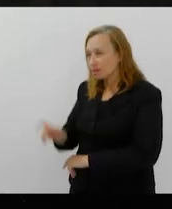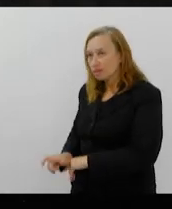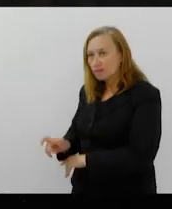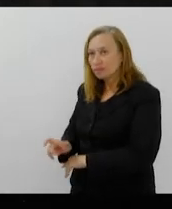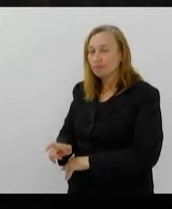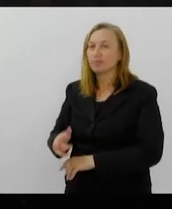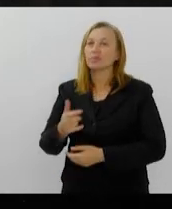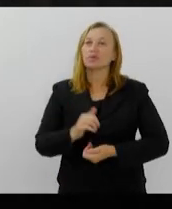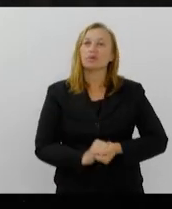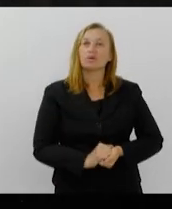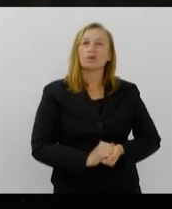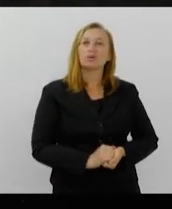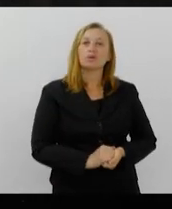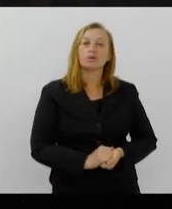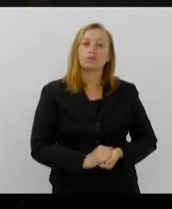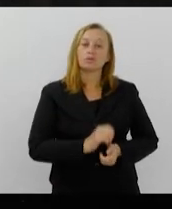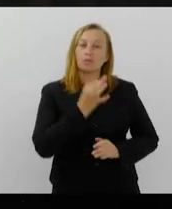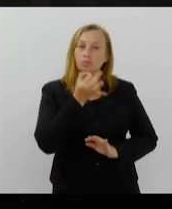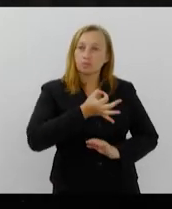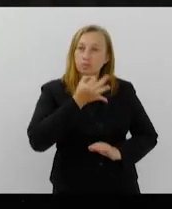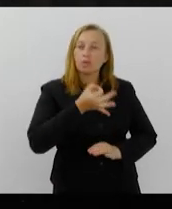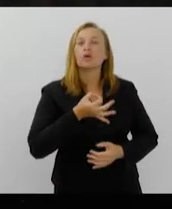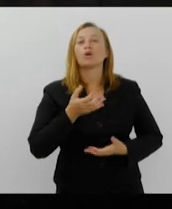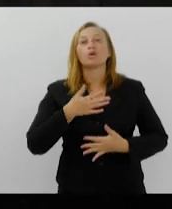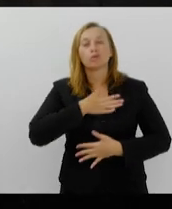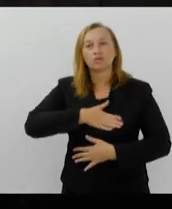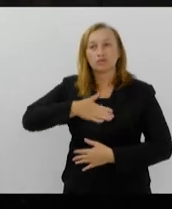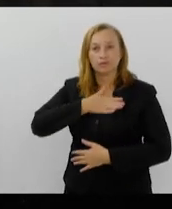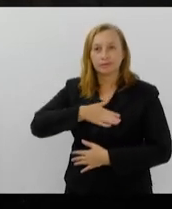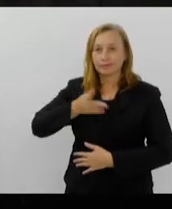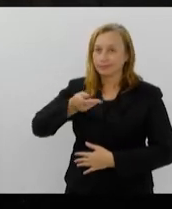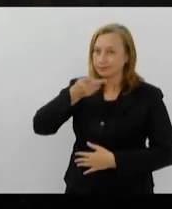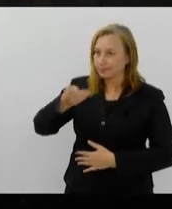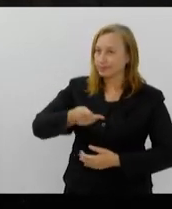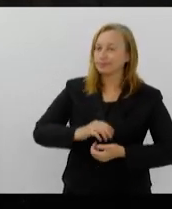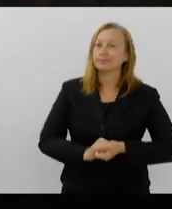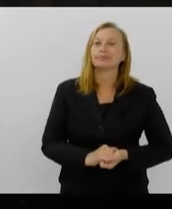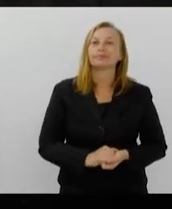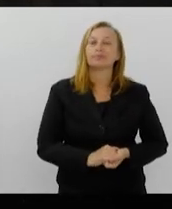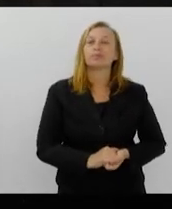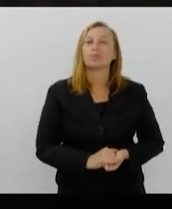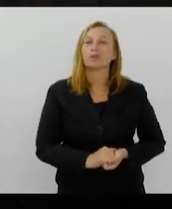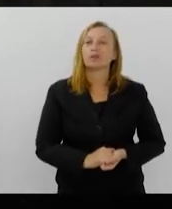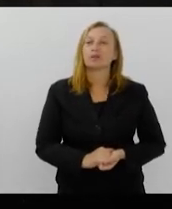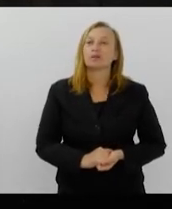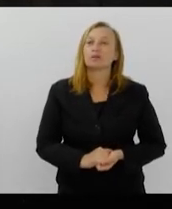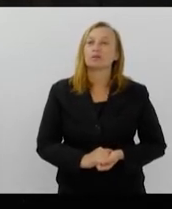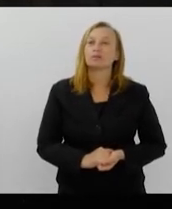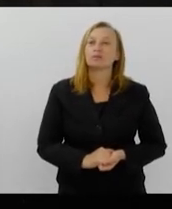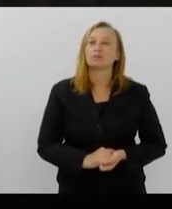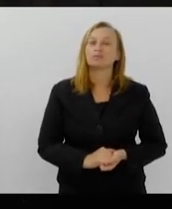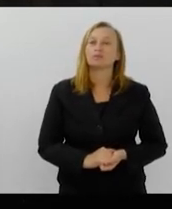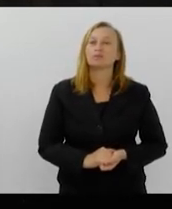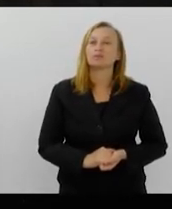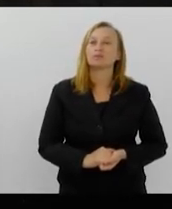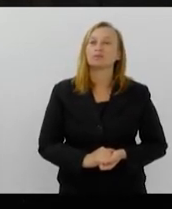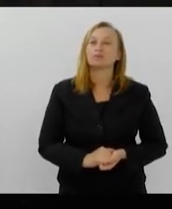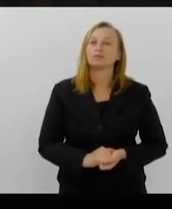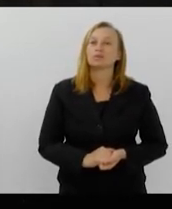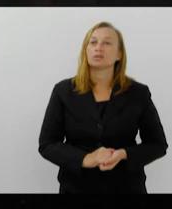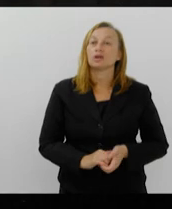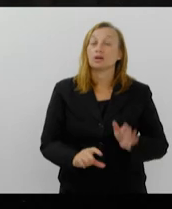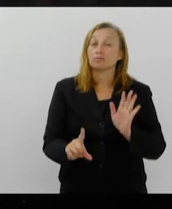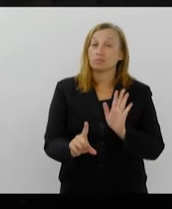comentário que eu gostaria de destacar. O legislador, neste caso, foi